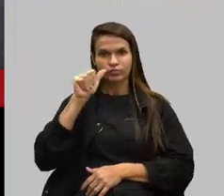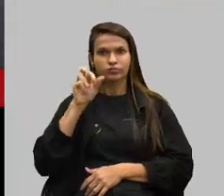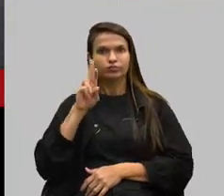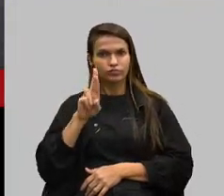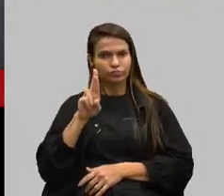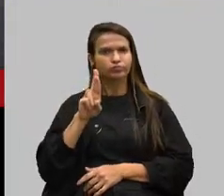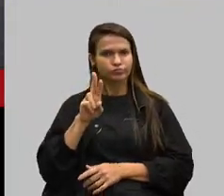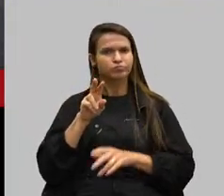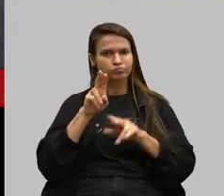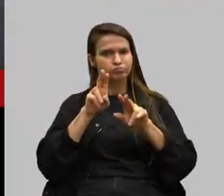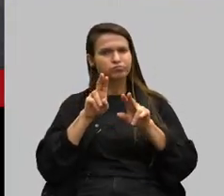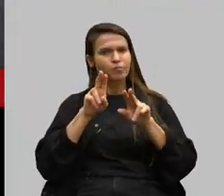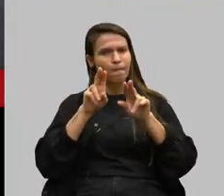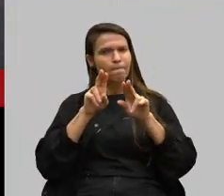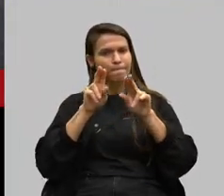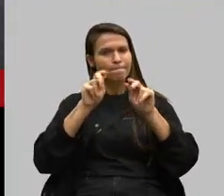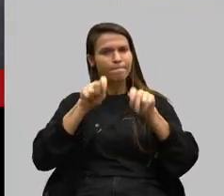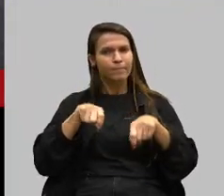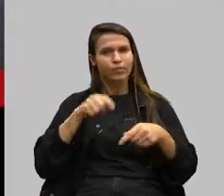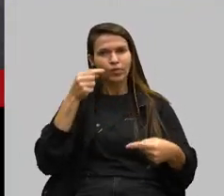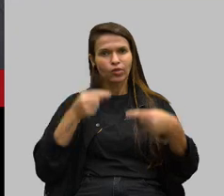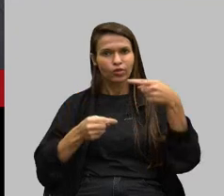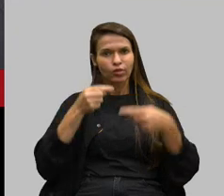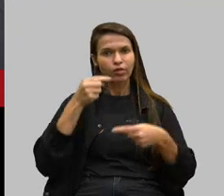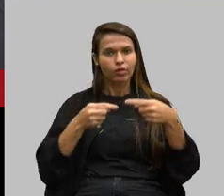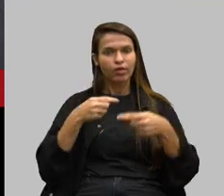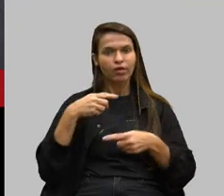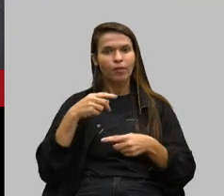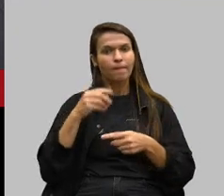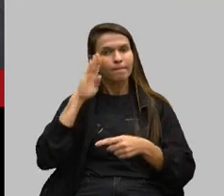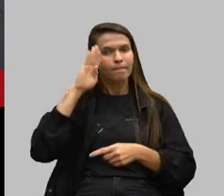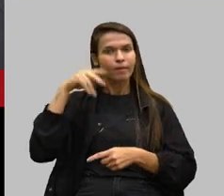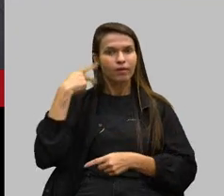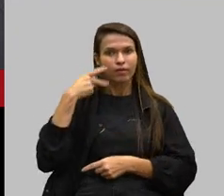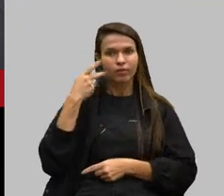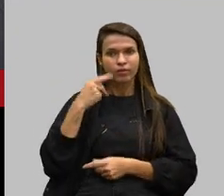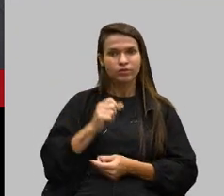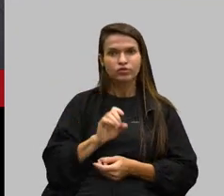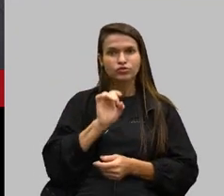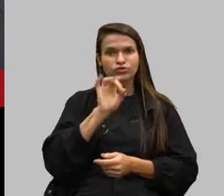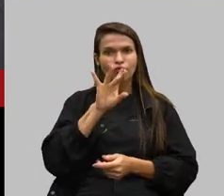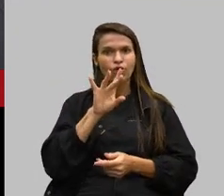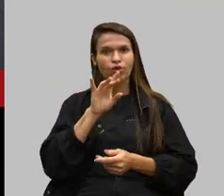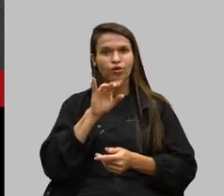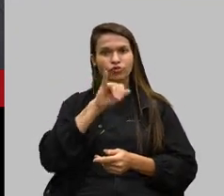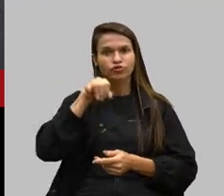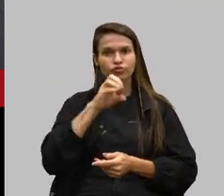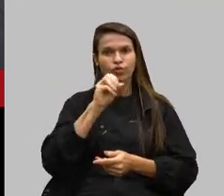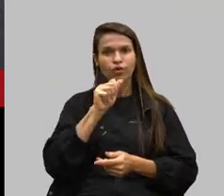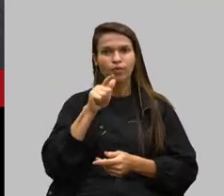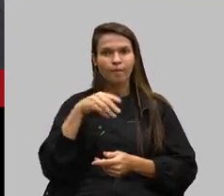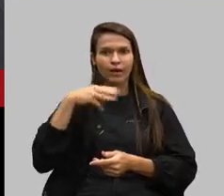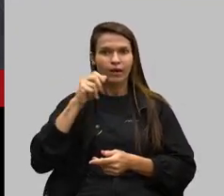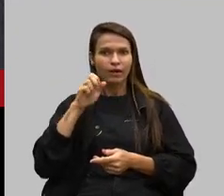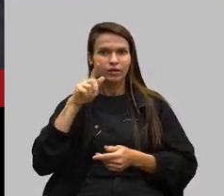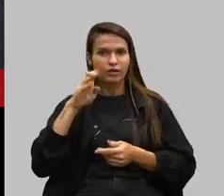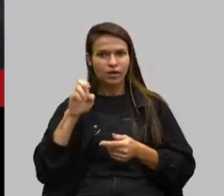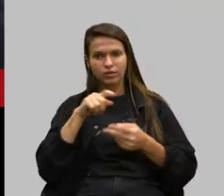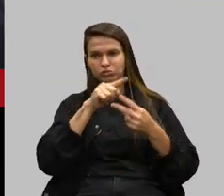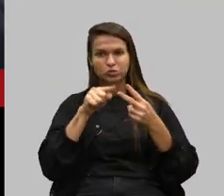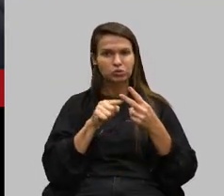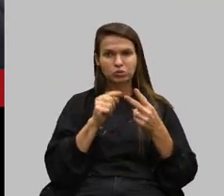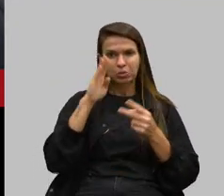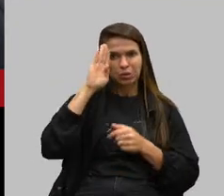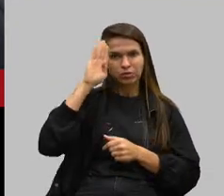porque a gente observa aí na mesa principal só tem vossa excelência o deputado João Magalhães que é ali de governo não cobre